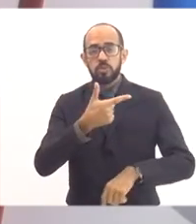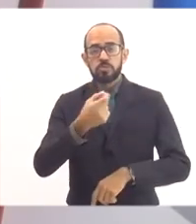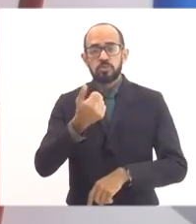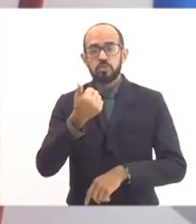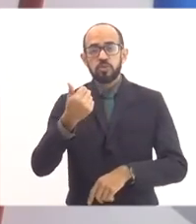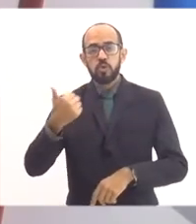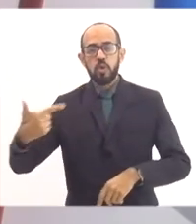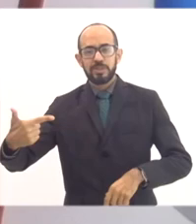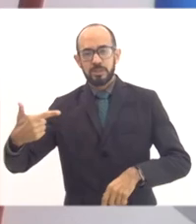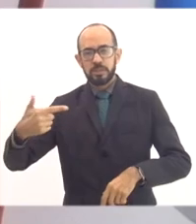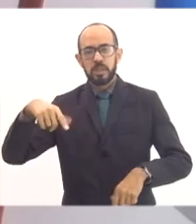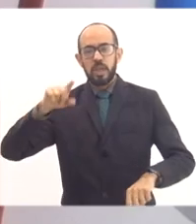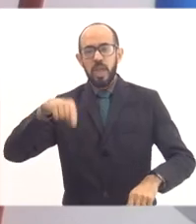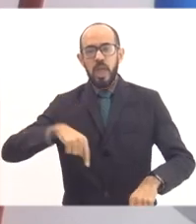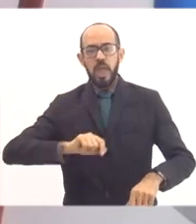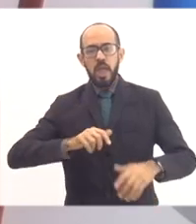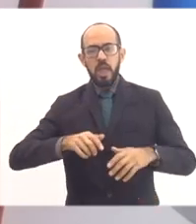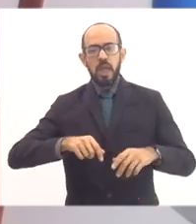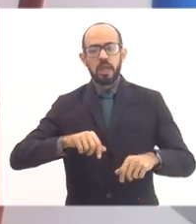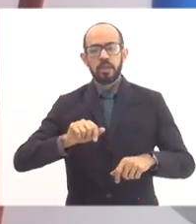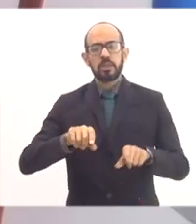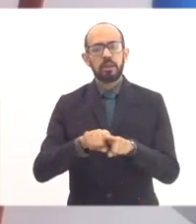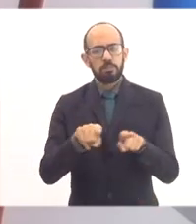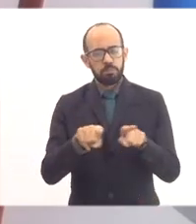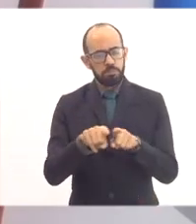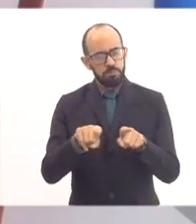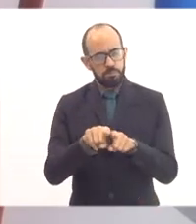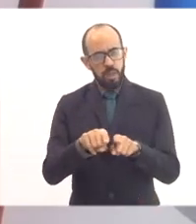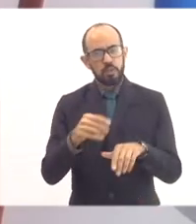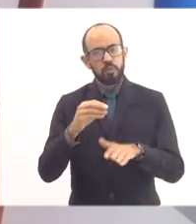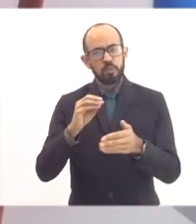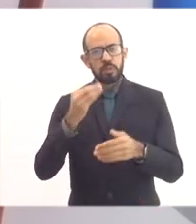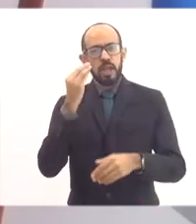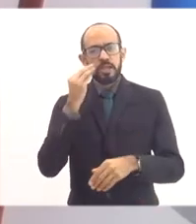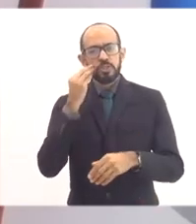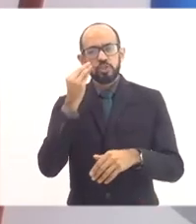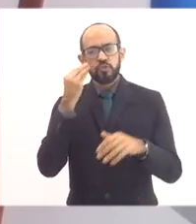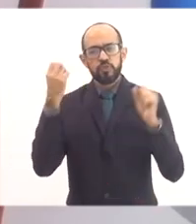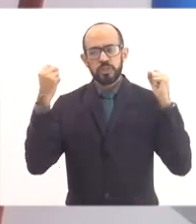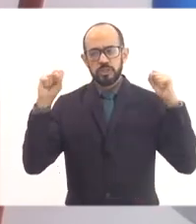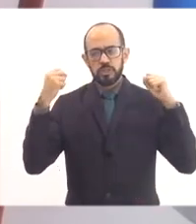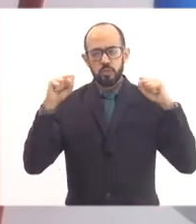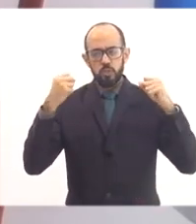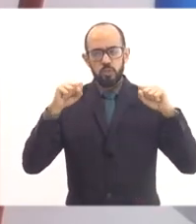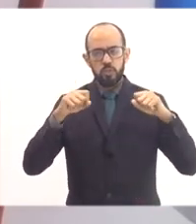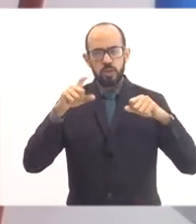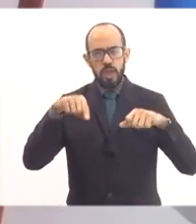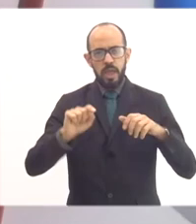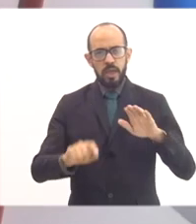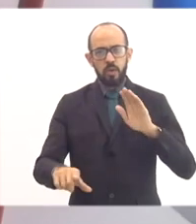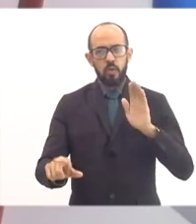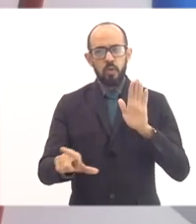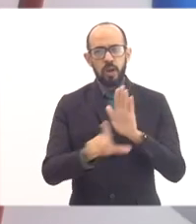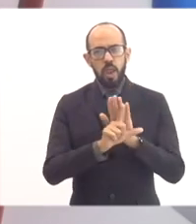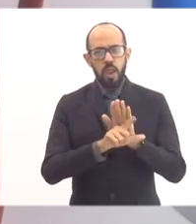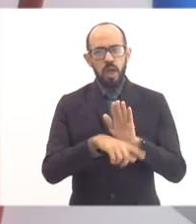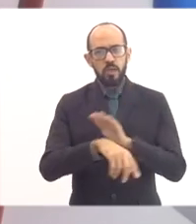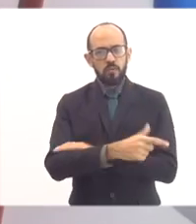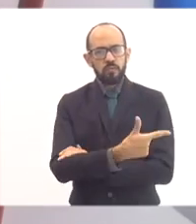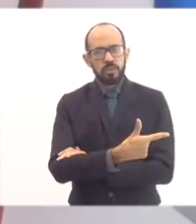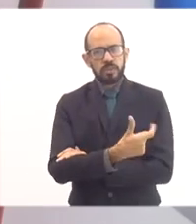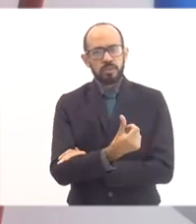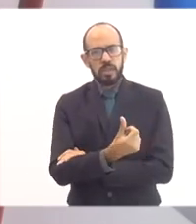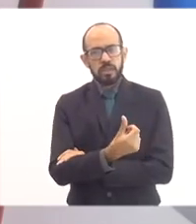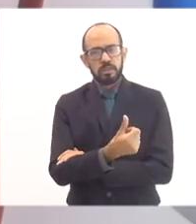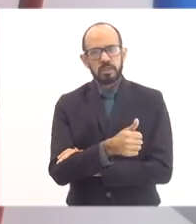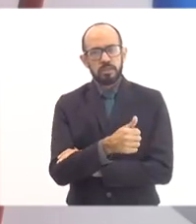se enquadraria nessa questão do TAFOM. Tem um projeto com base no projeto de lei, tem um projeto de lei também, o